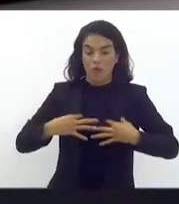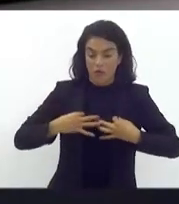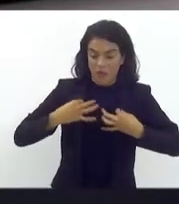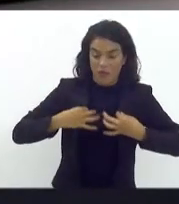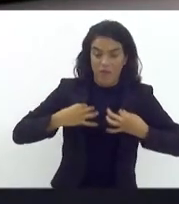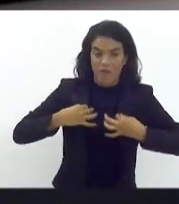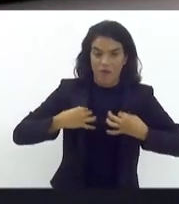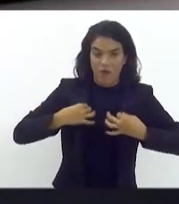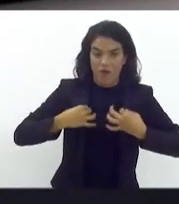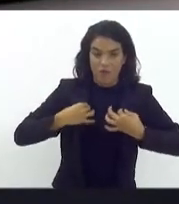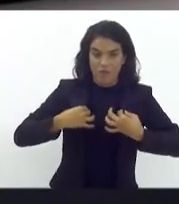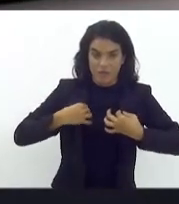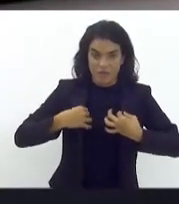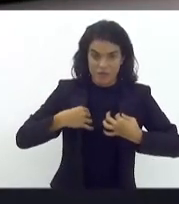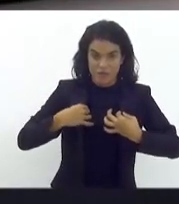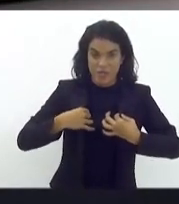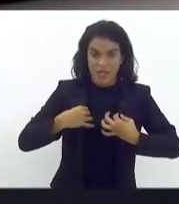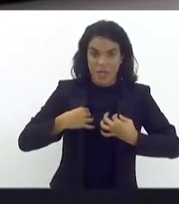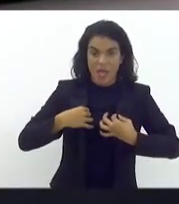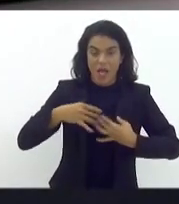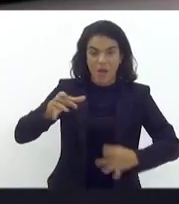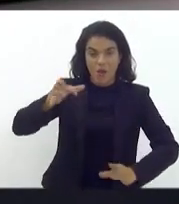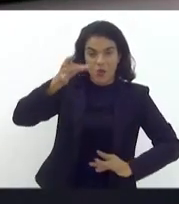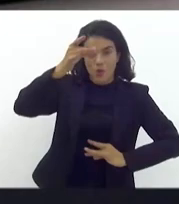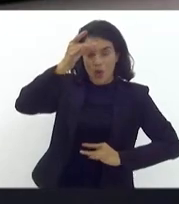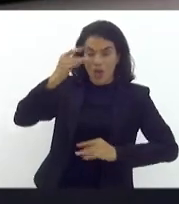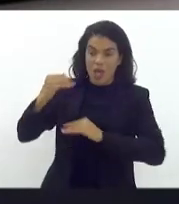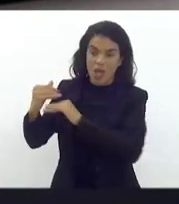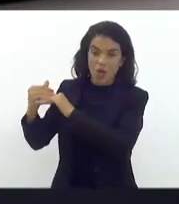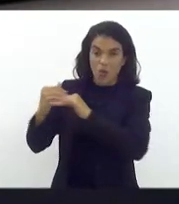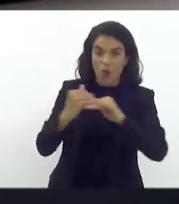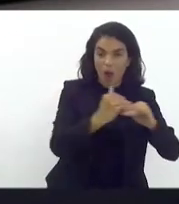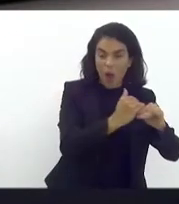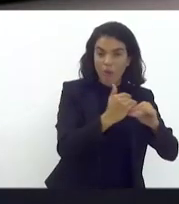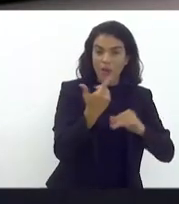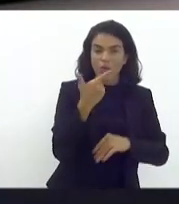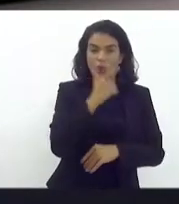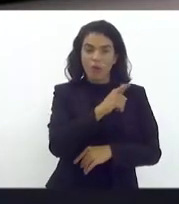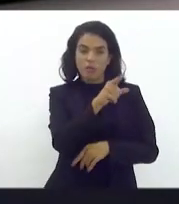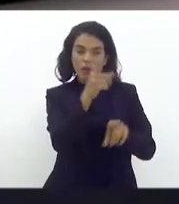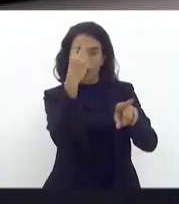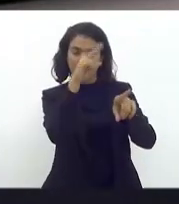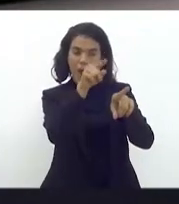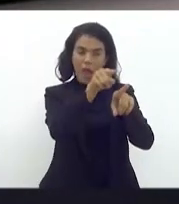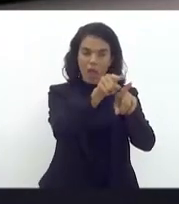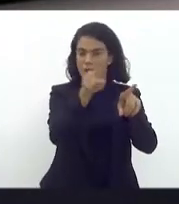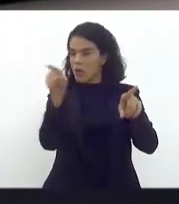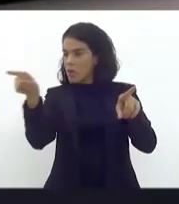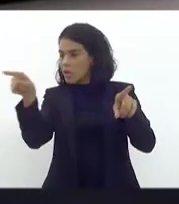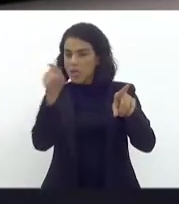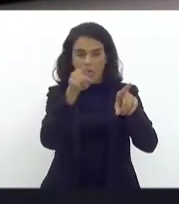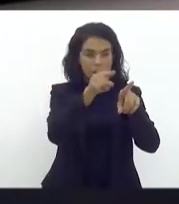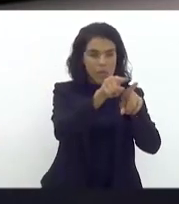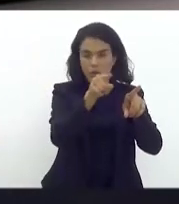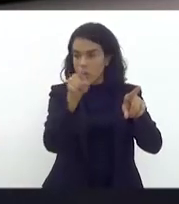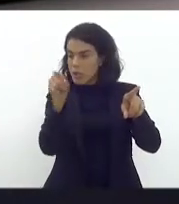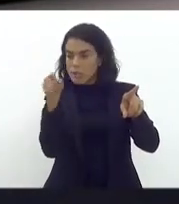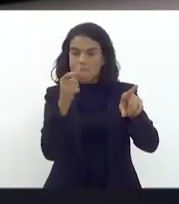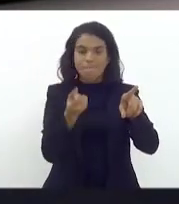seja ele ele em prejuízo a capacidade de discriminar que poderia existir